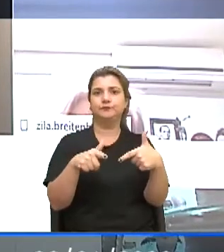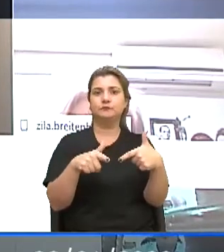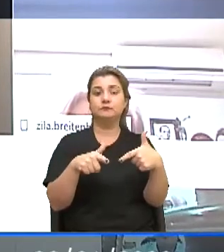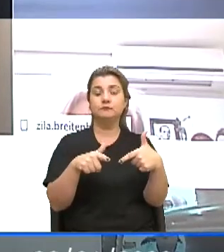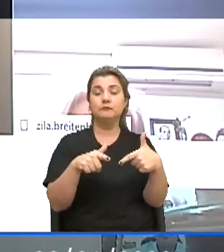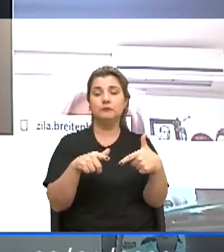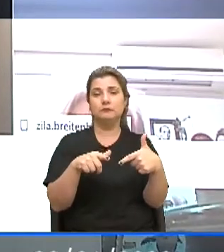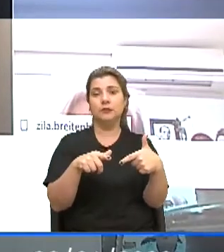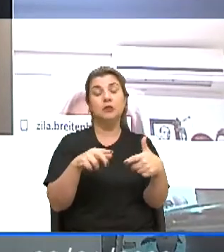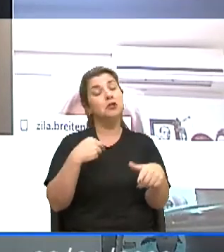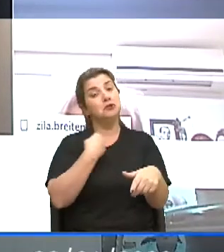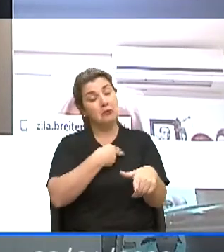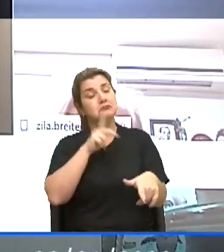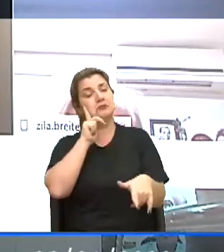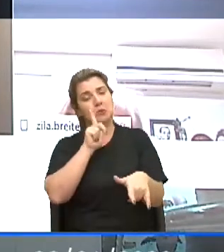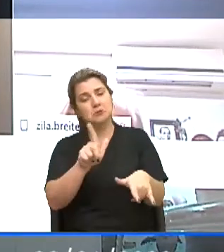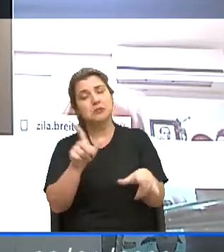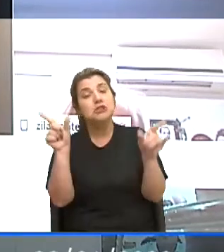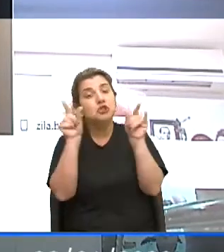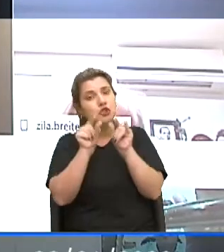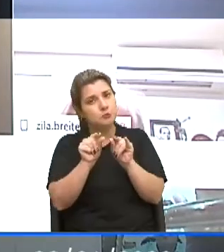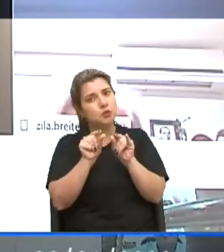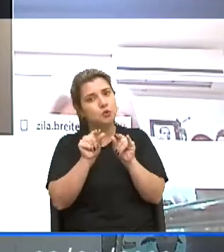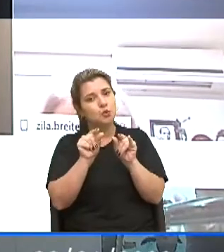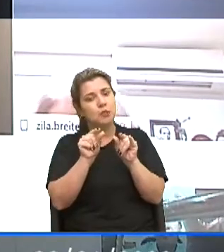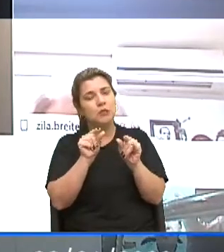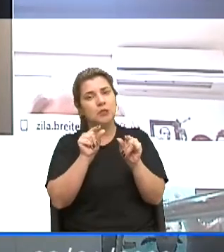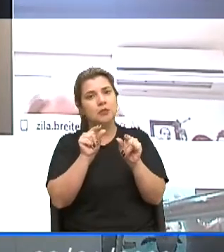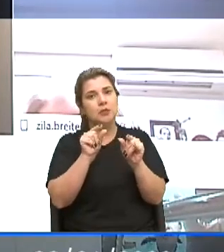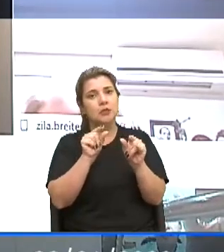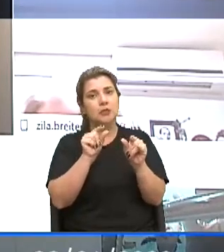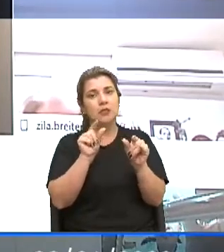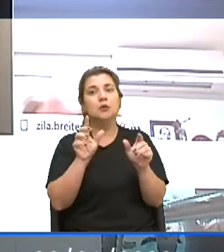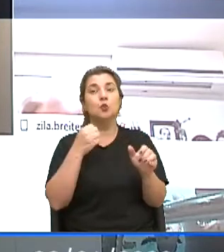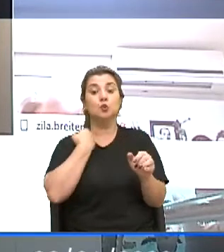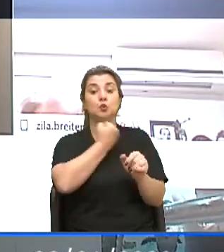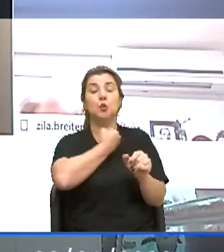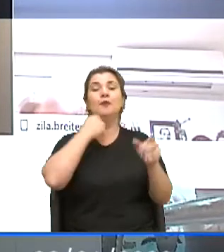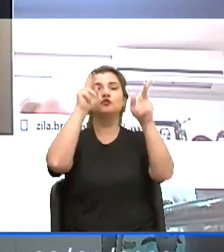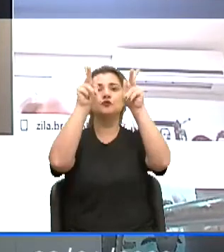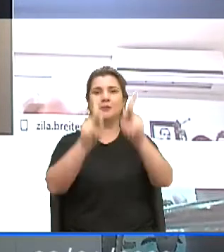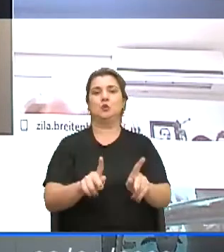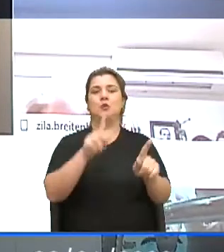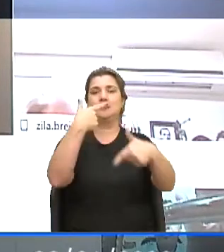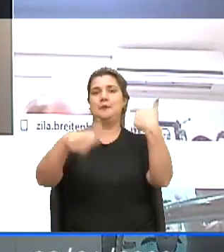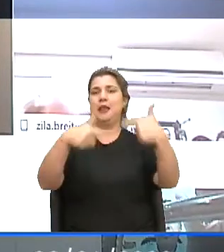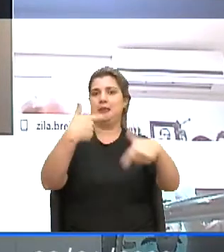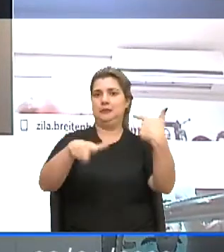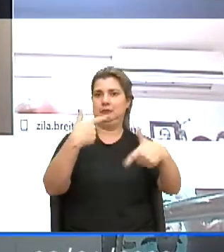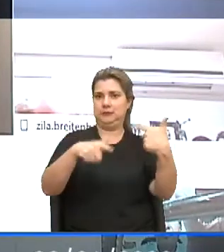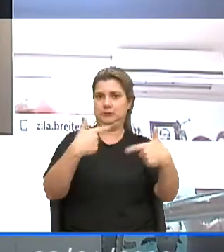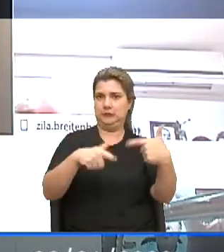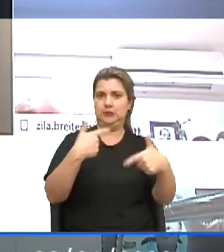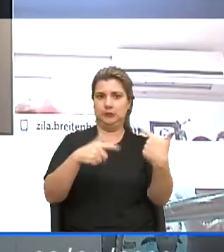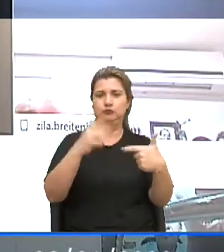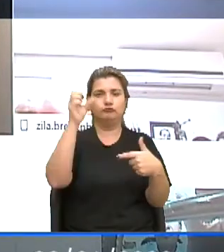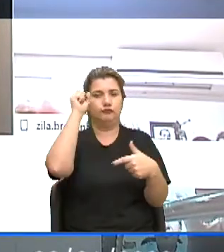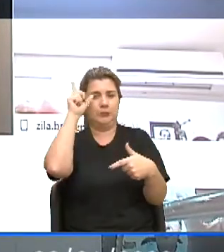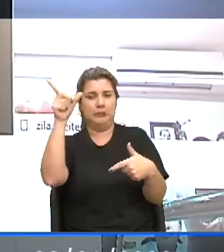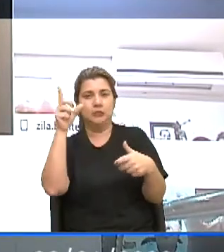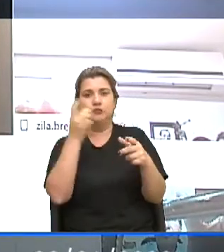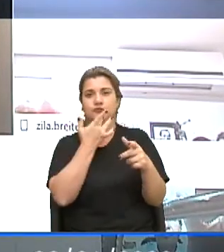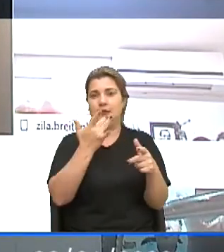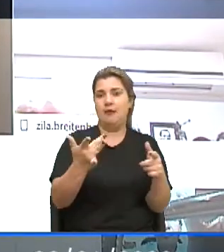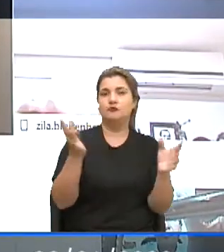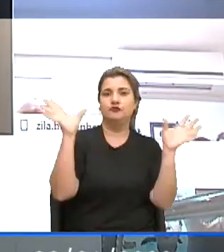a gente diminuiria as pessoas que vêm dentro de turno, né, e continuaria produzindo dentro da mesma jornada o mesmo